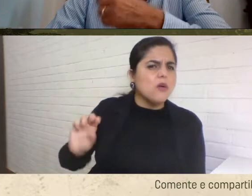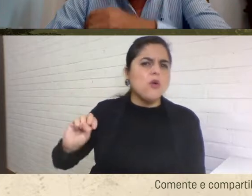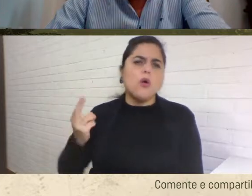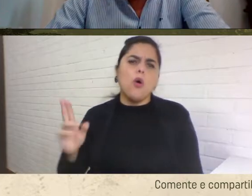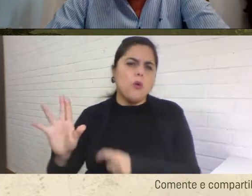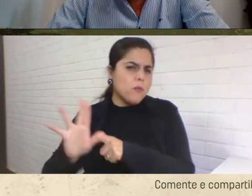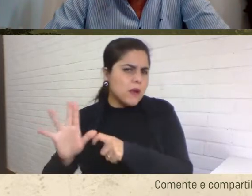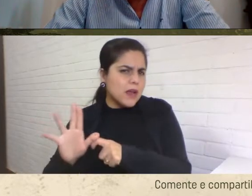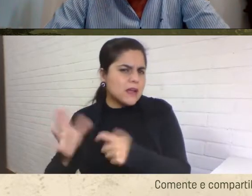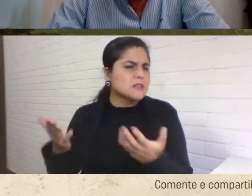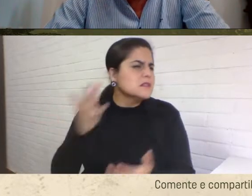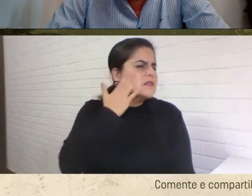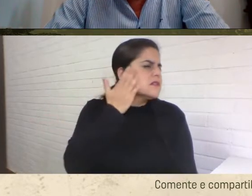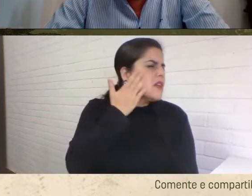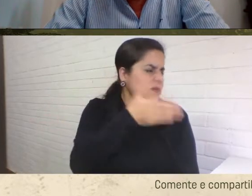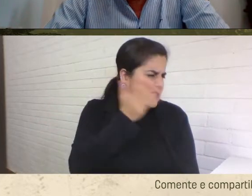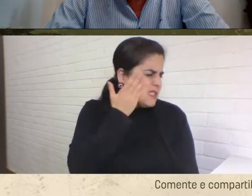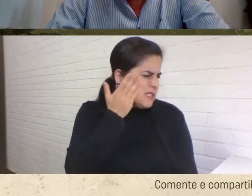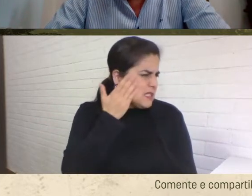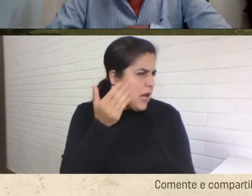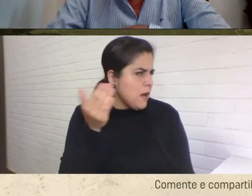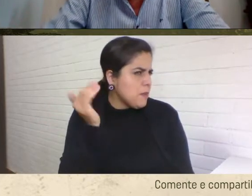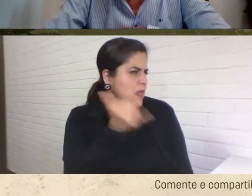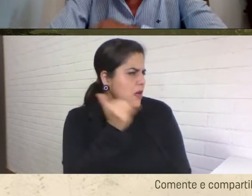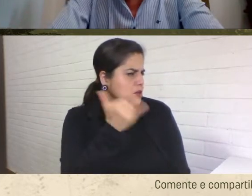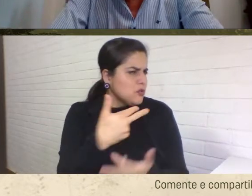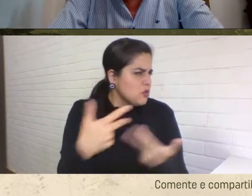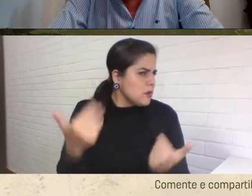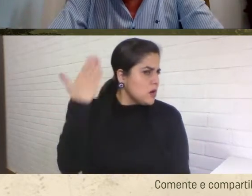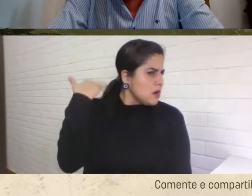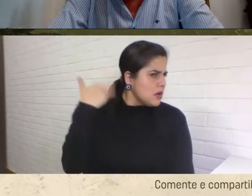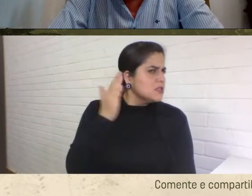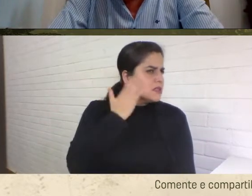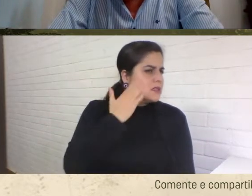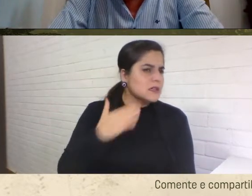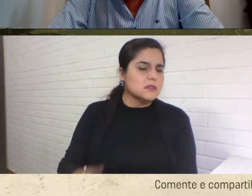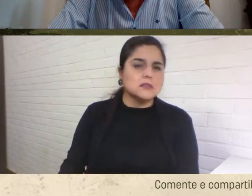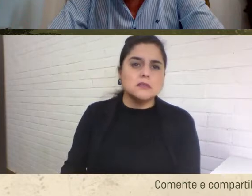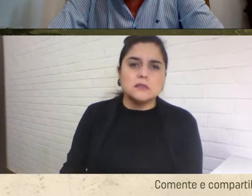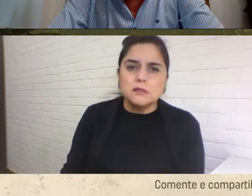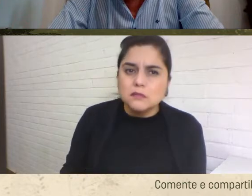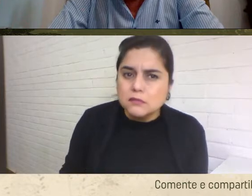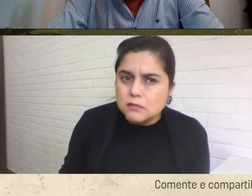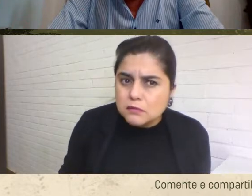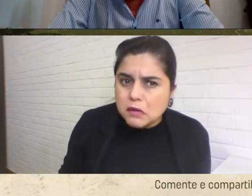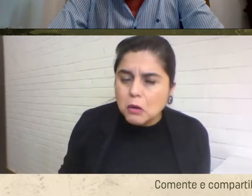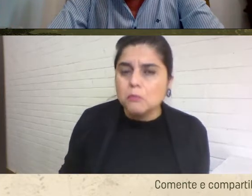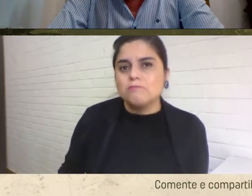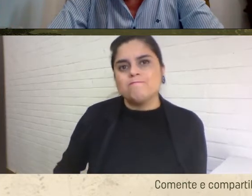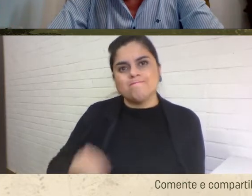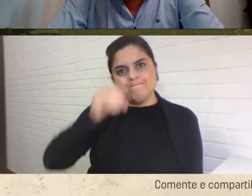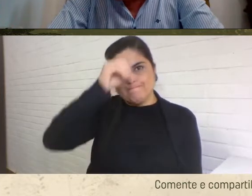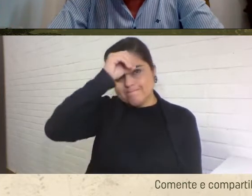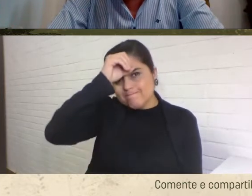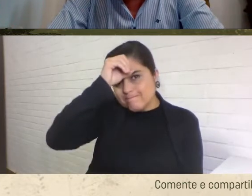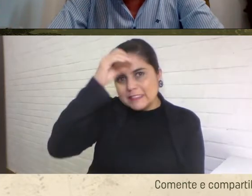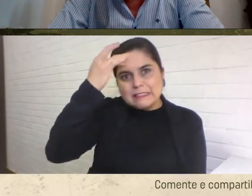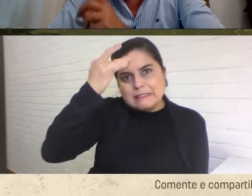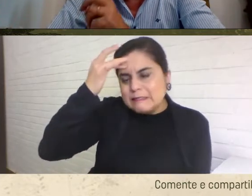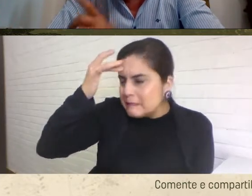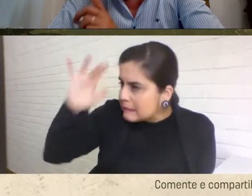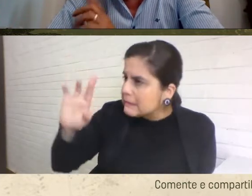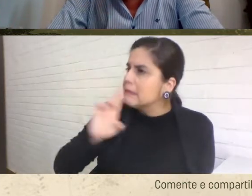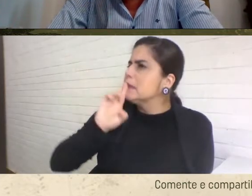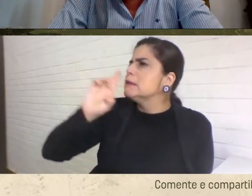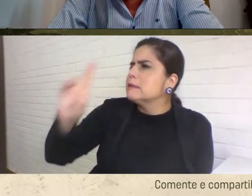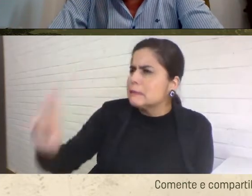Não sei se o senhor já ouviu alguma coisa assim. Francamente, não lhe sei responder essa questão, mas é bem interessante